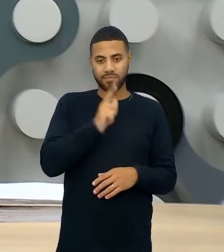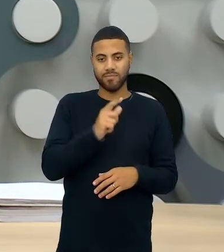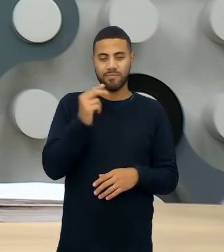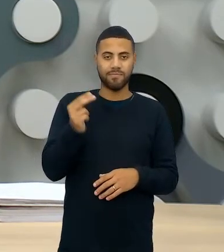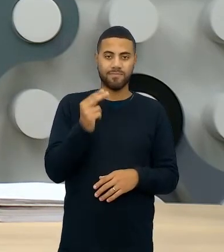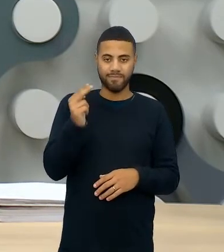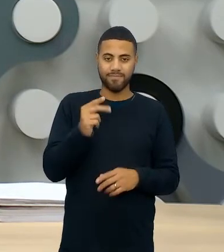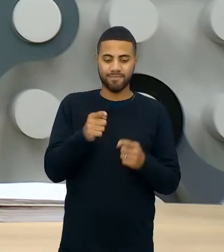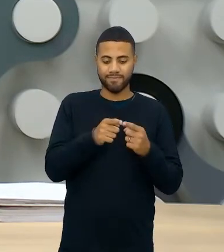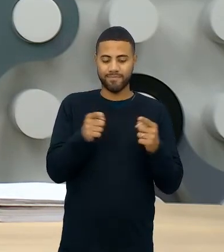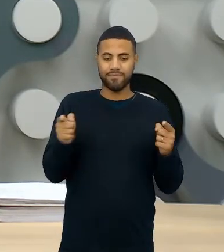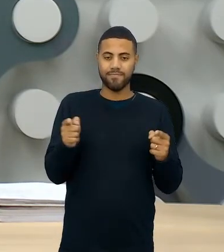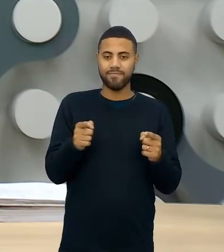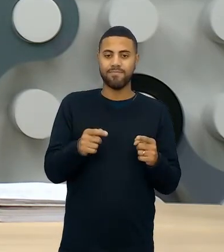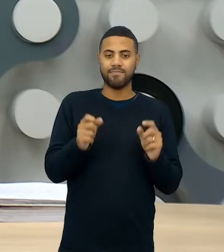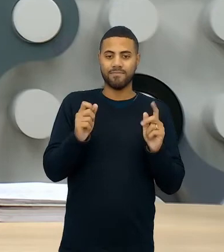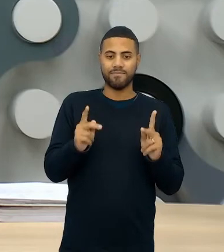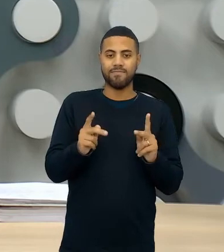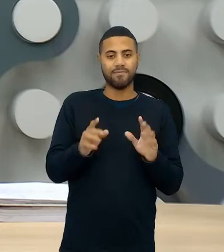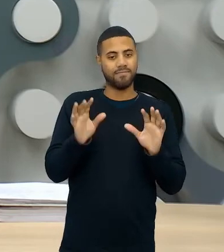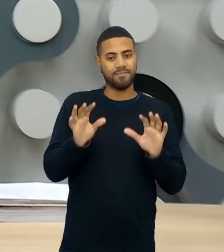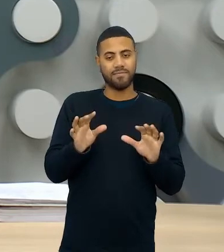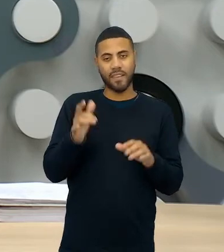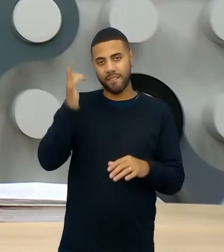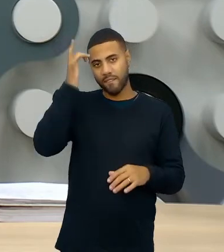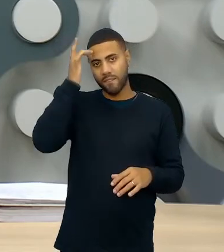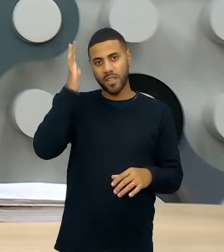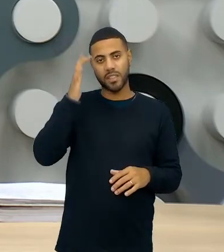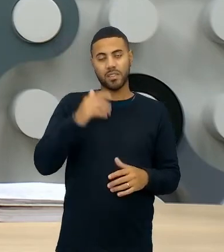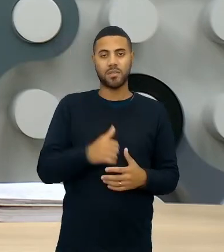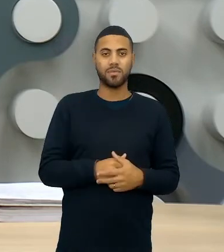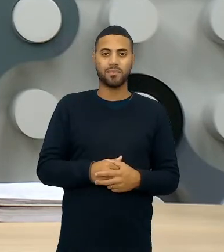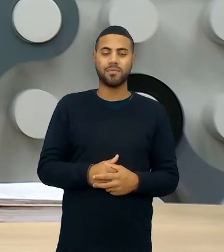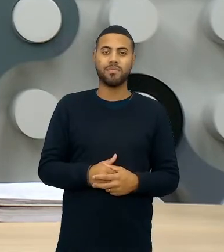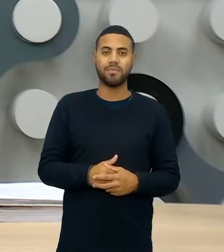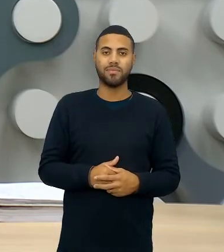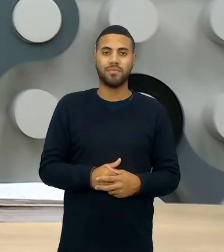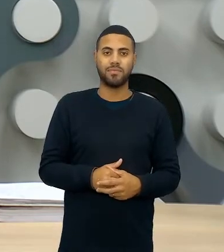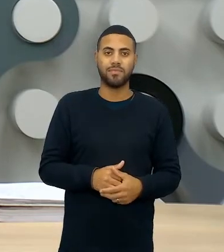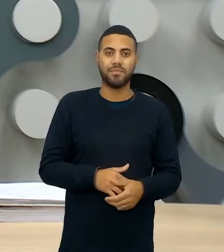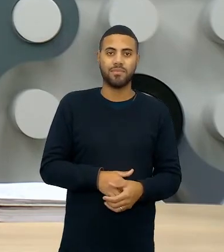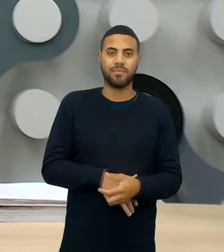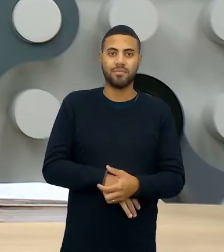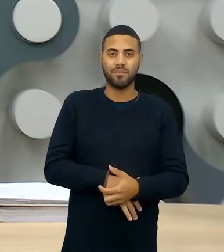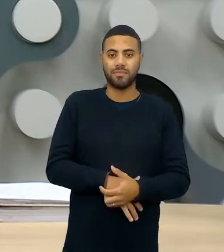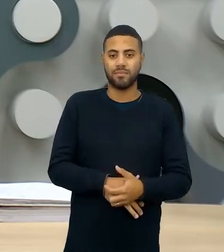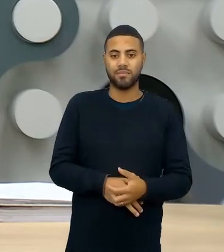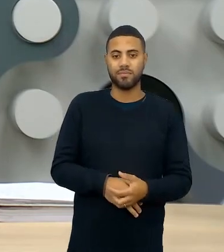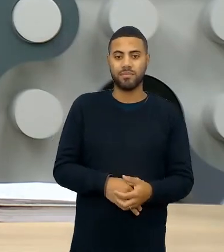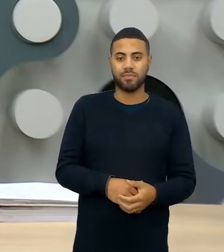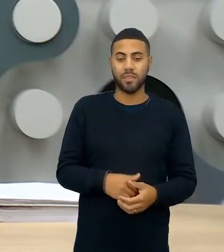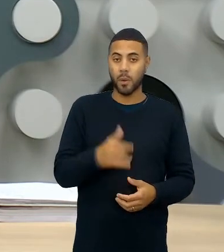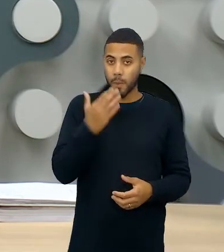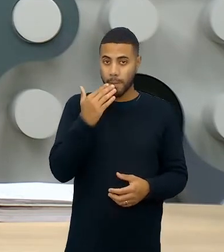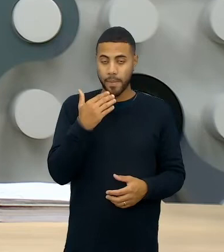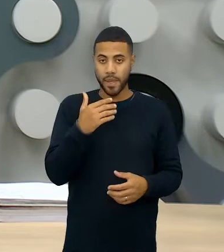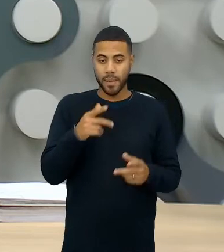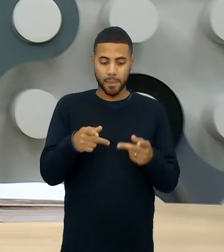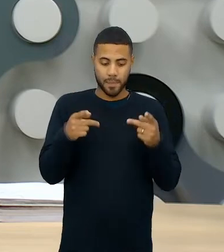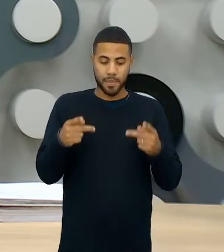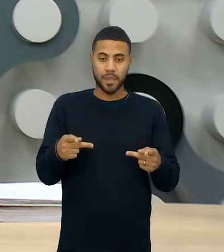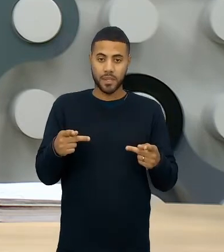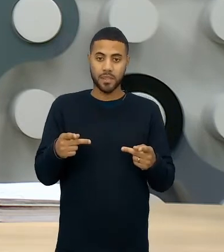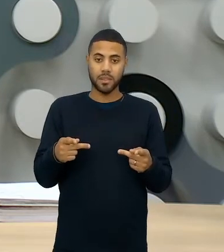consumir naquela semana. Deixem as coisas fáceis para você consumir, tá? Vai colocar comida no prato?